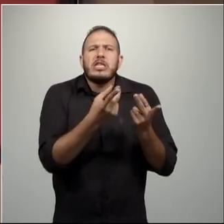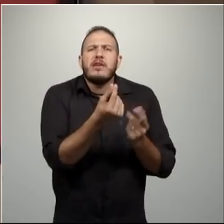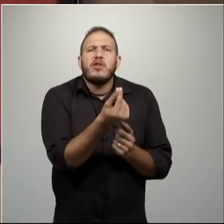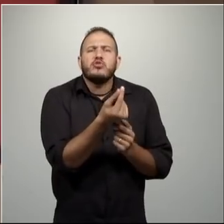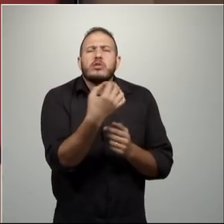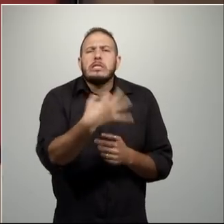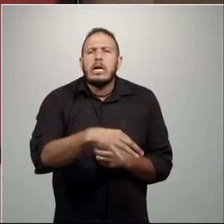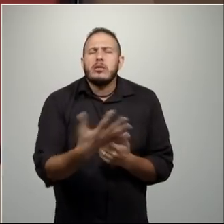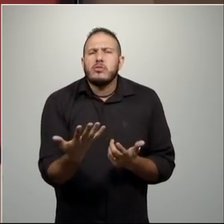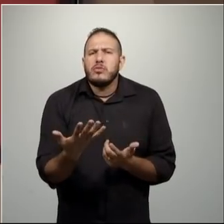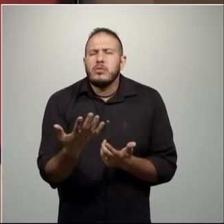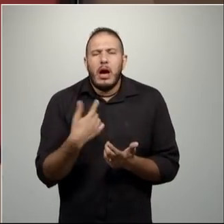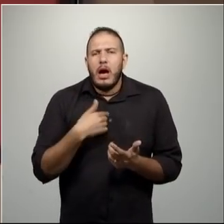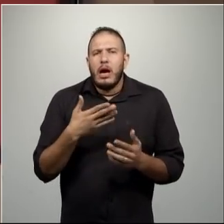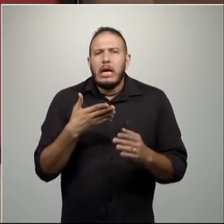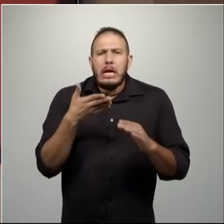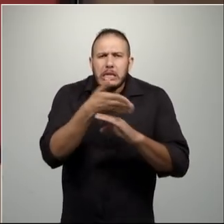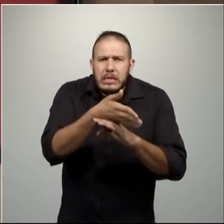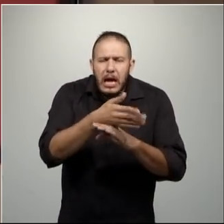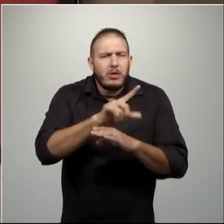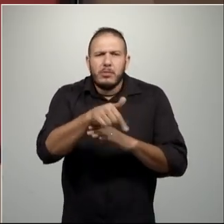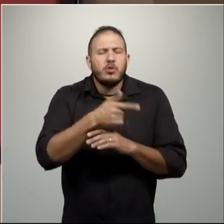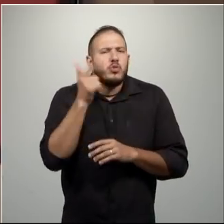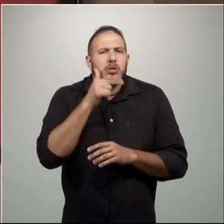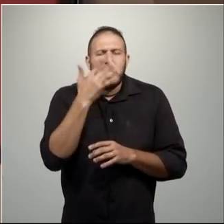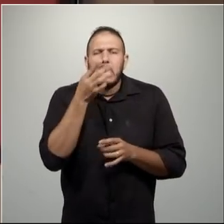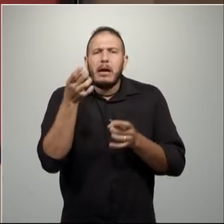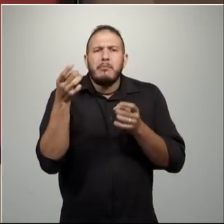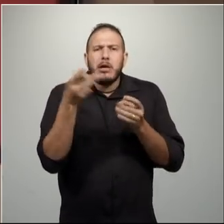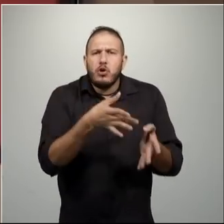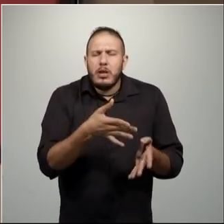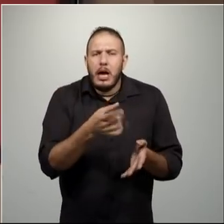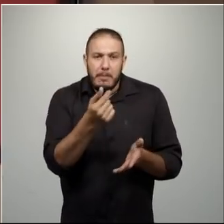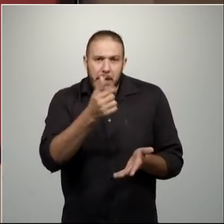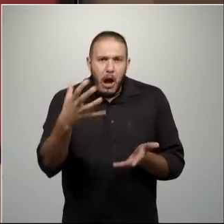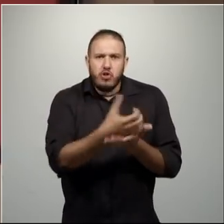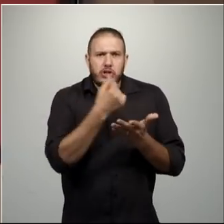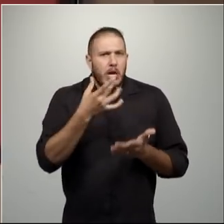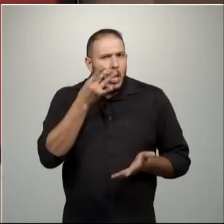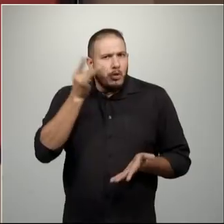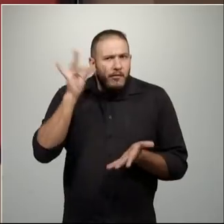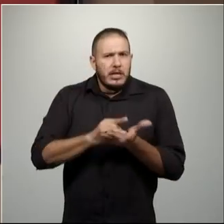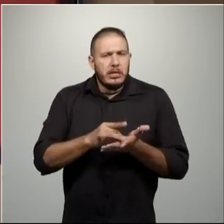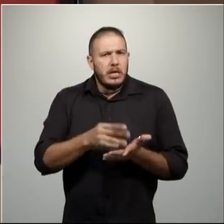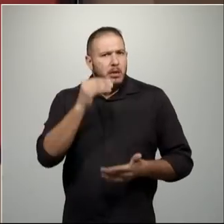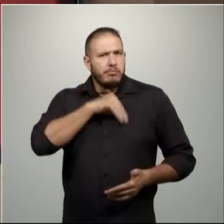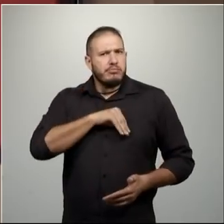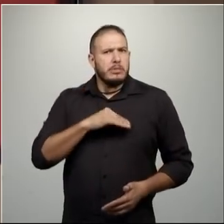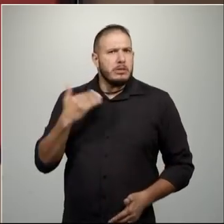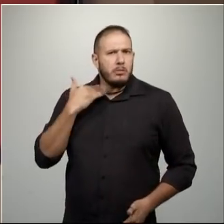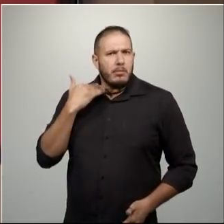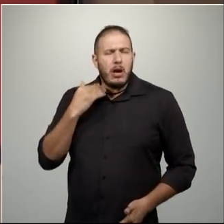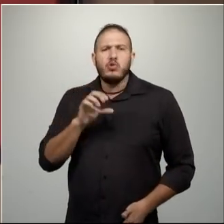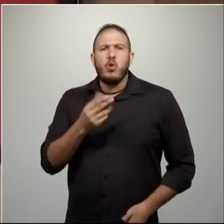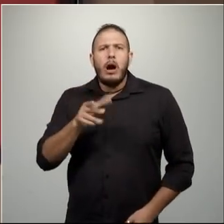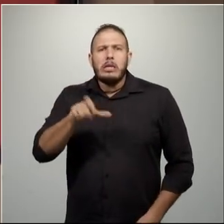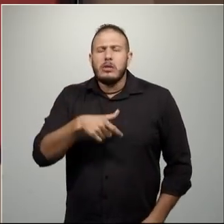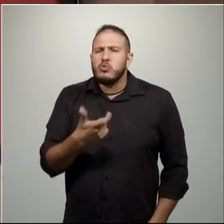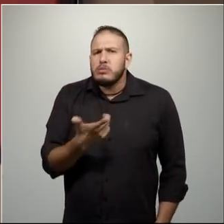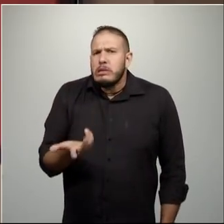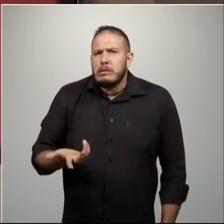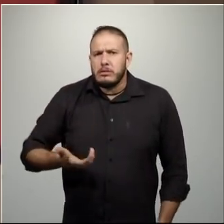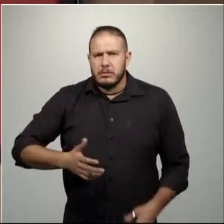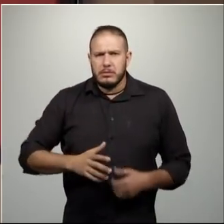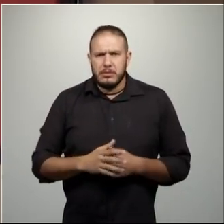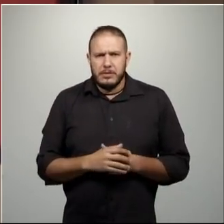conclusão entraram e não conseguem sair e pegar o dinheiro e pegarem o dinheiro real em sua conta bancária ou cartão de crédito é